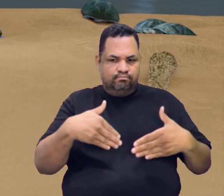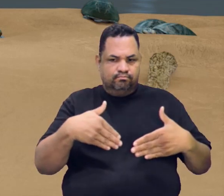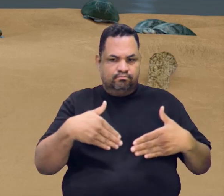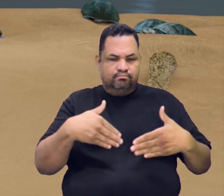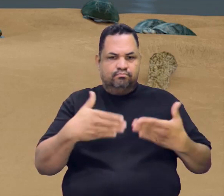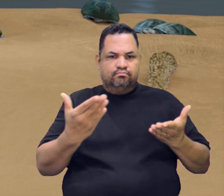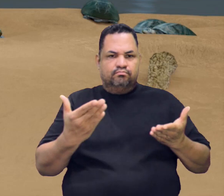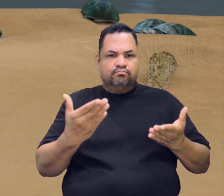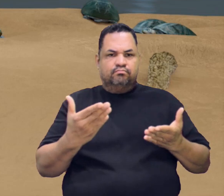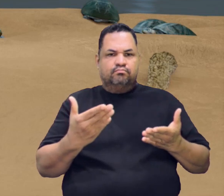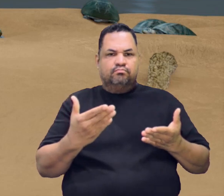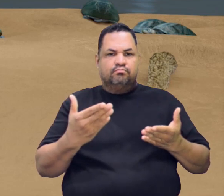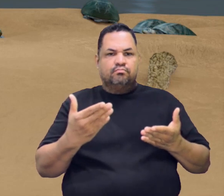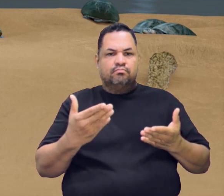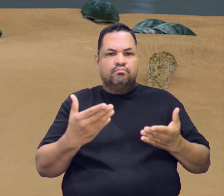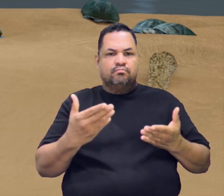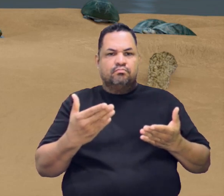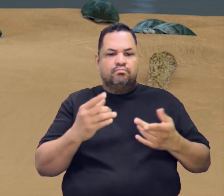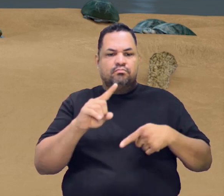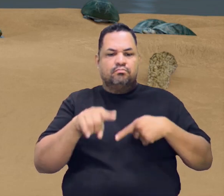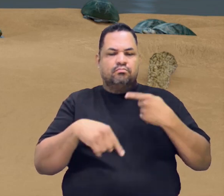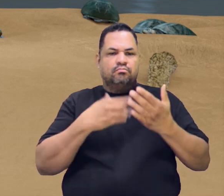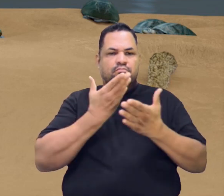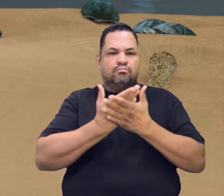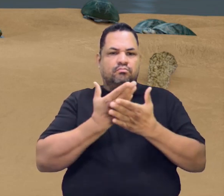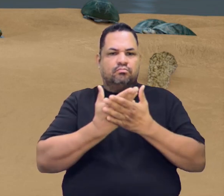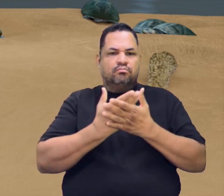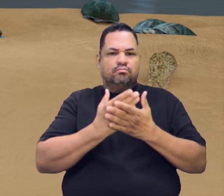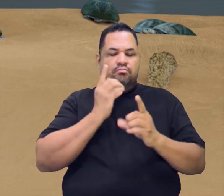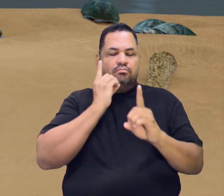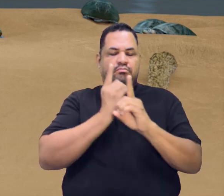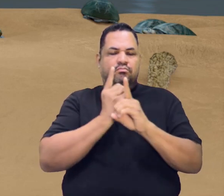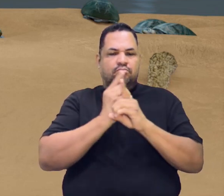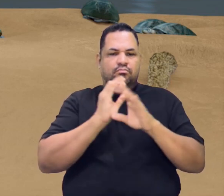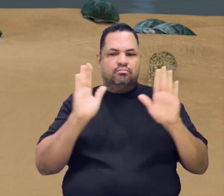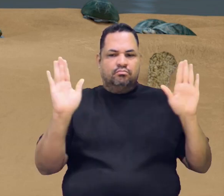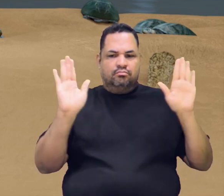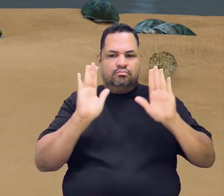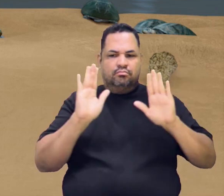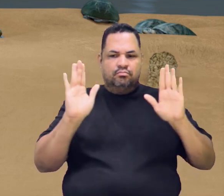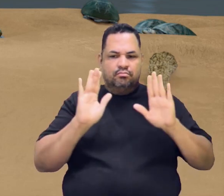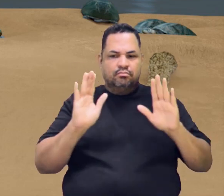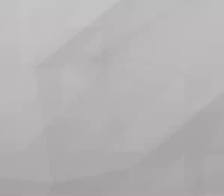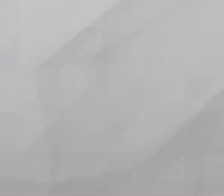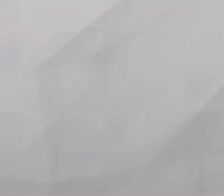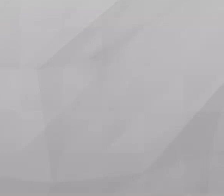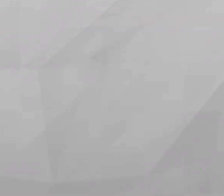e na próxima aula a gente se encontra. Tchau, tchau.